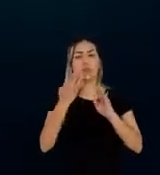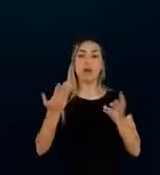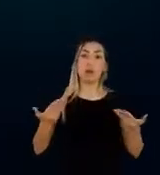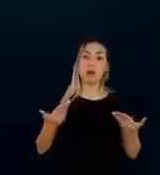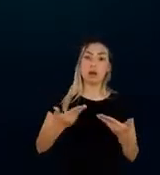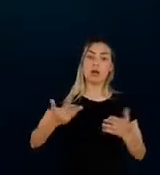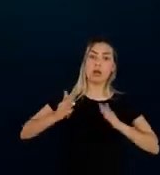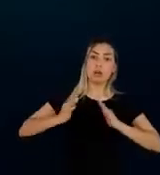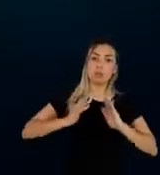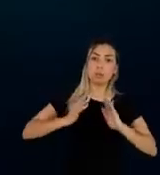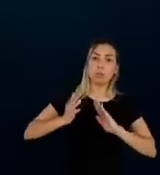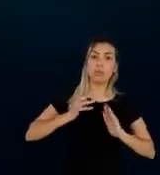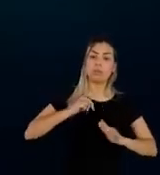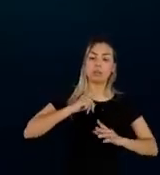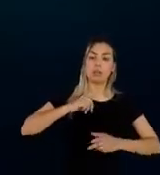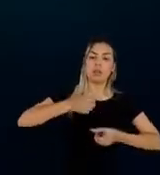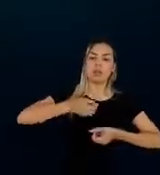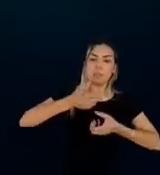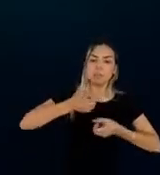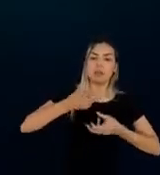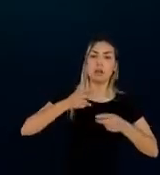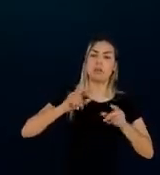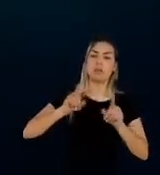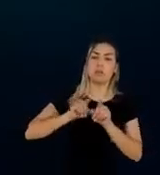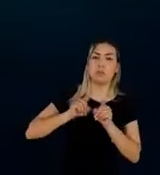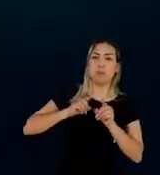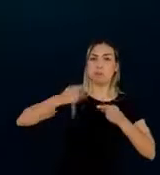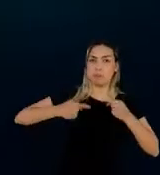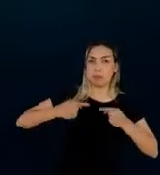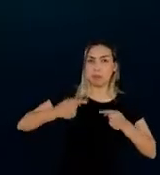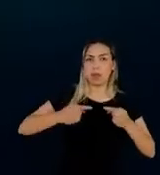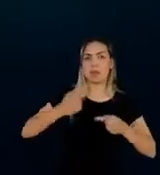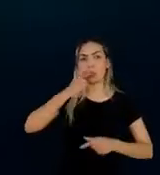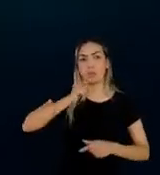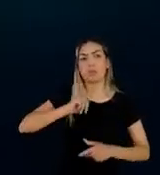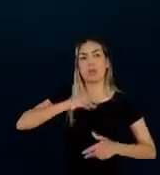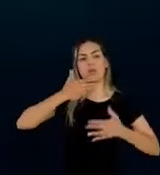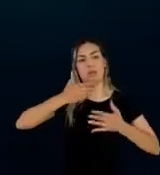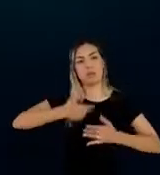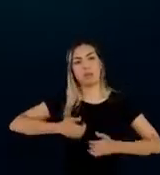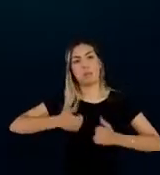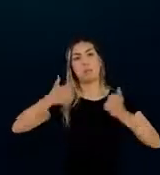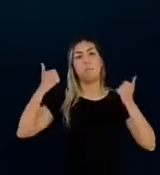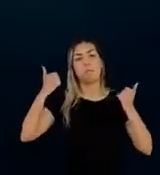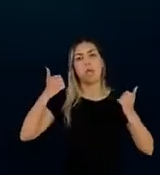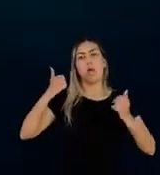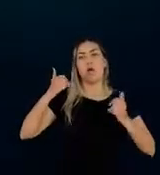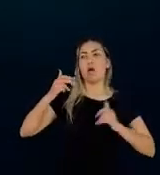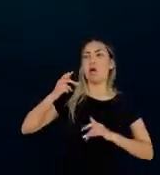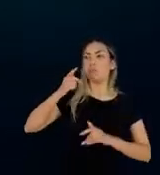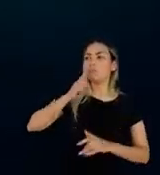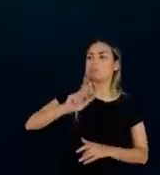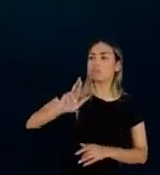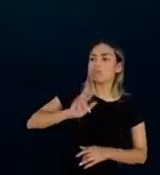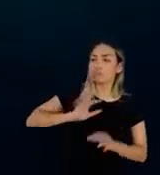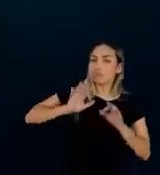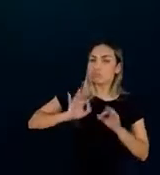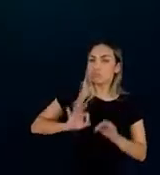de informação e de debate para aprimoramento, para a gente obter realmente os resultados que